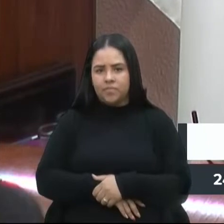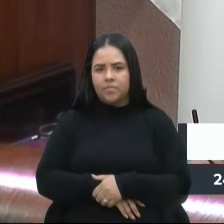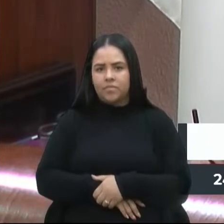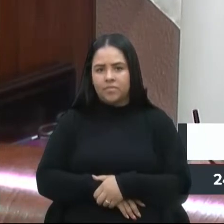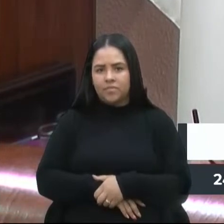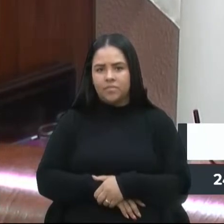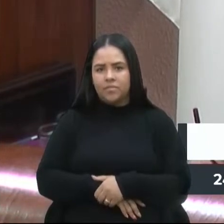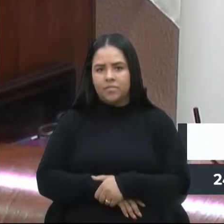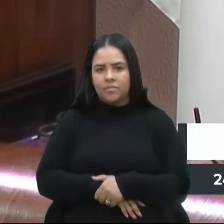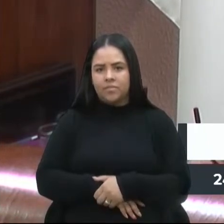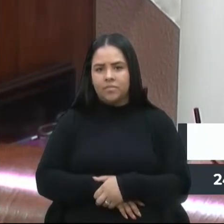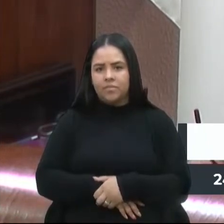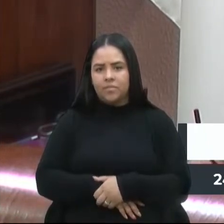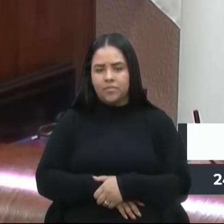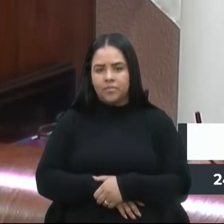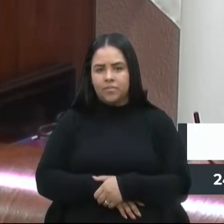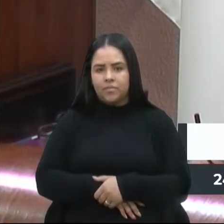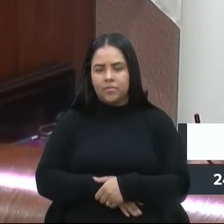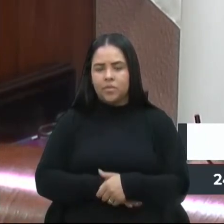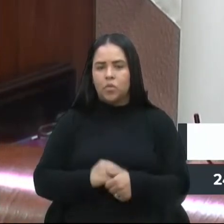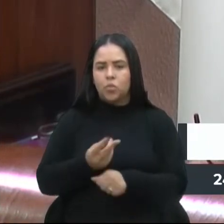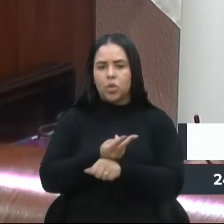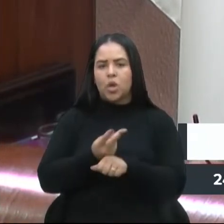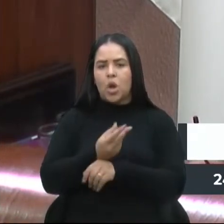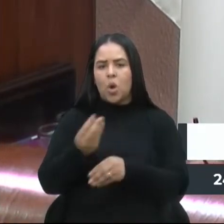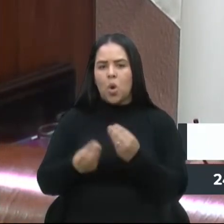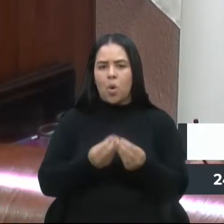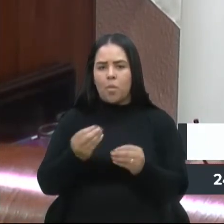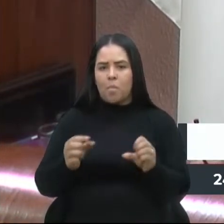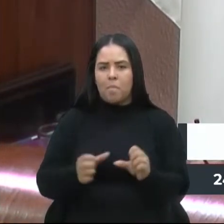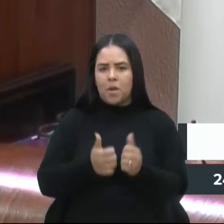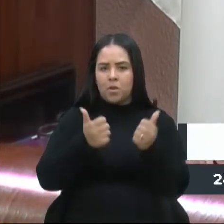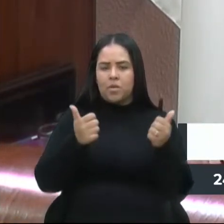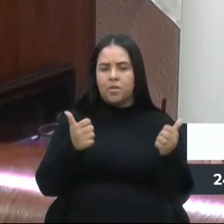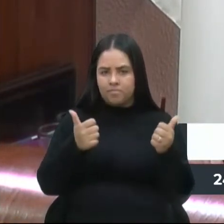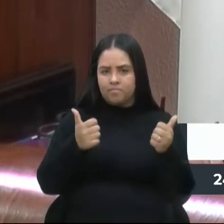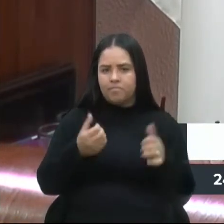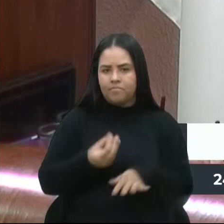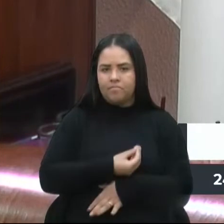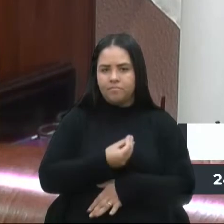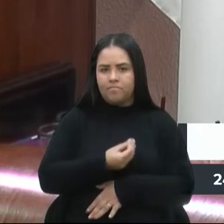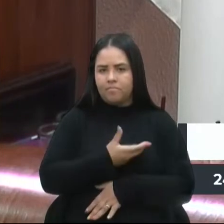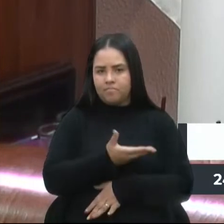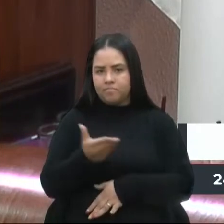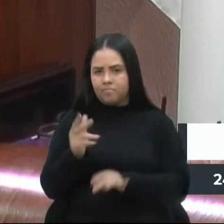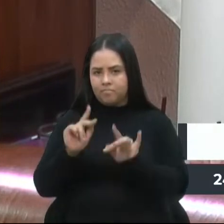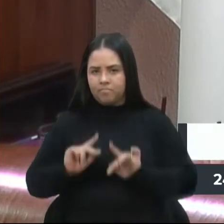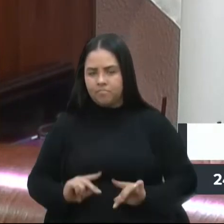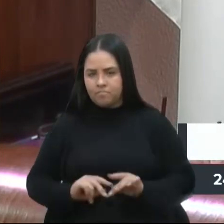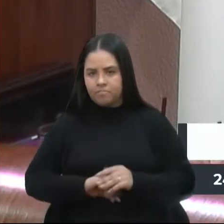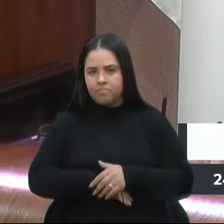Em buscarmos formas de melhorar a vida dessas pessoas.